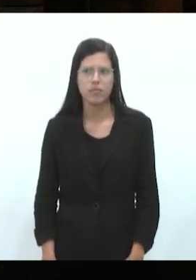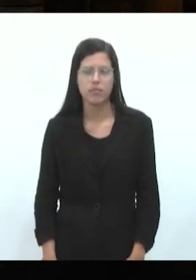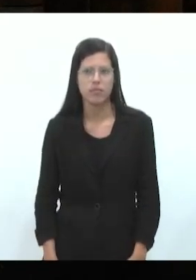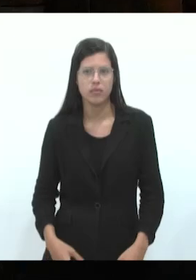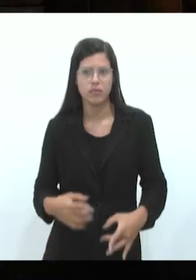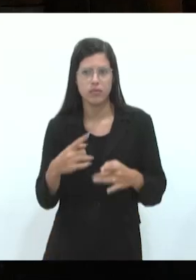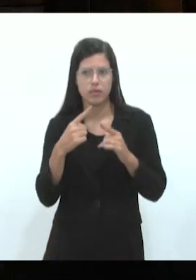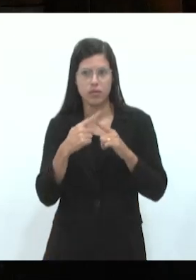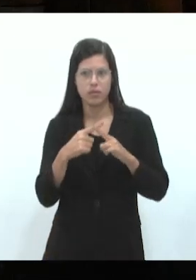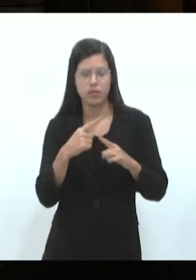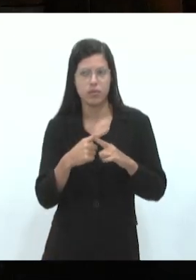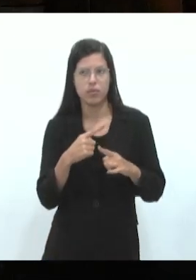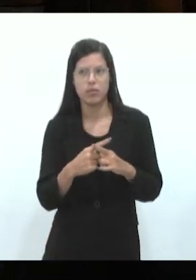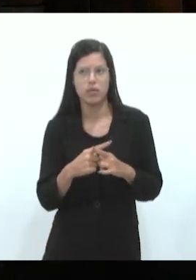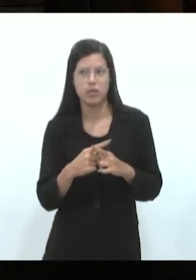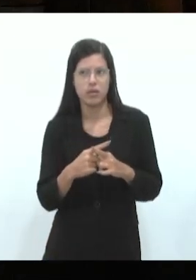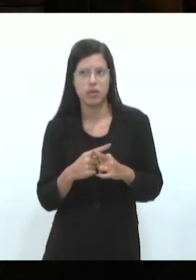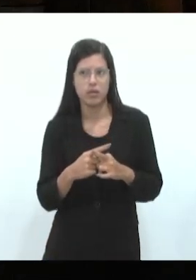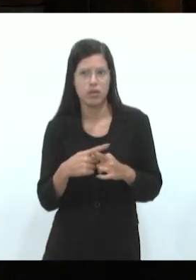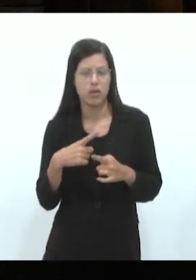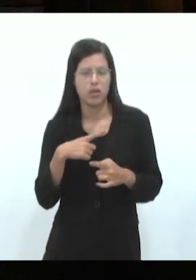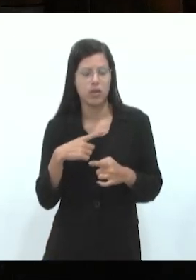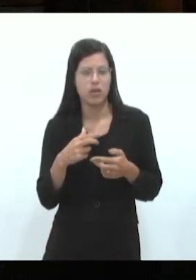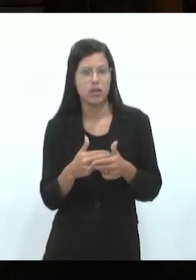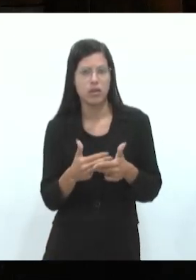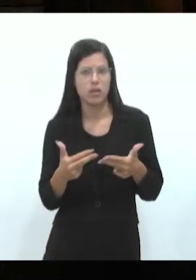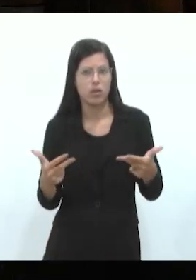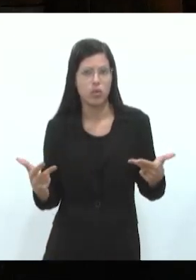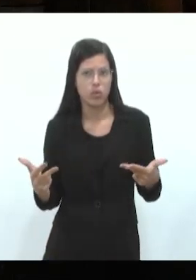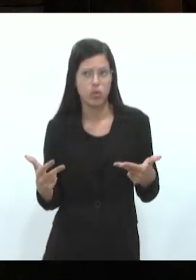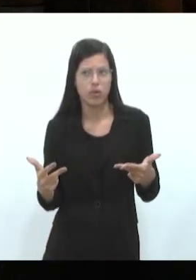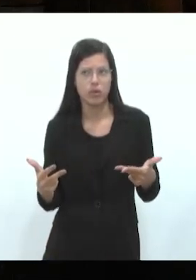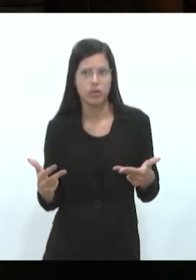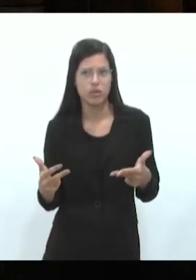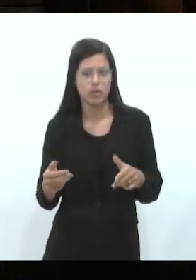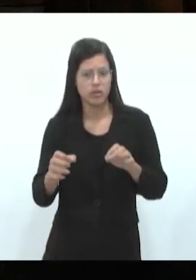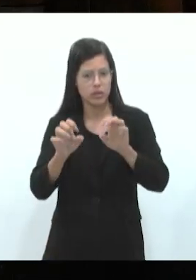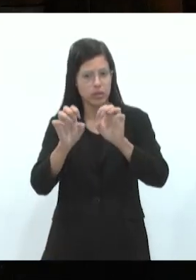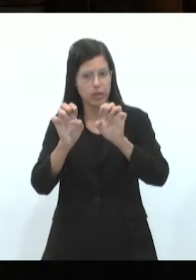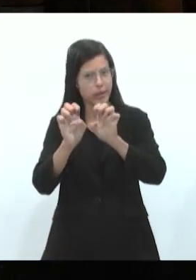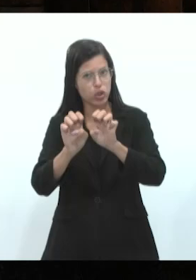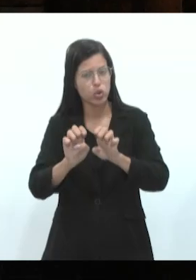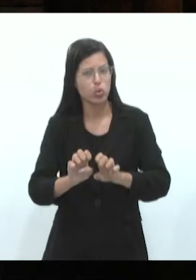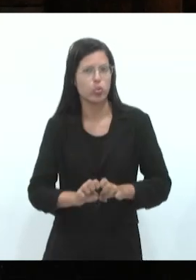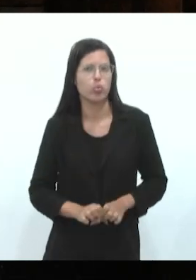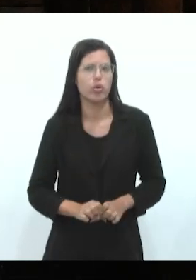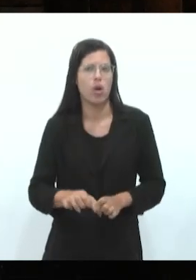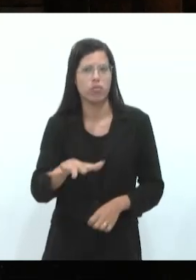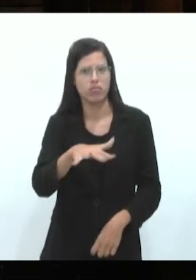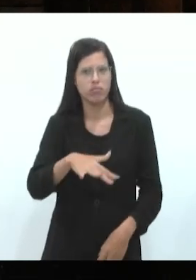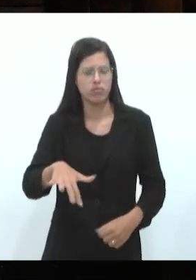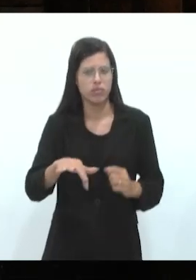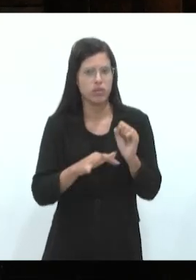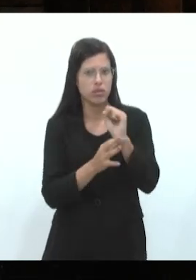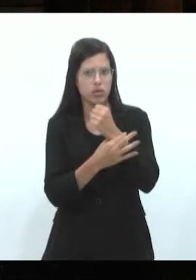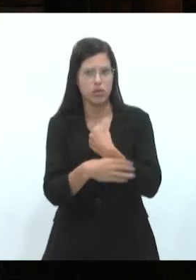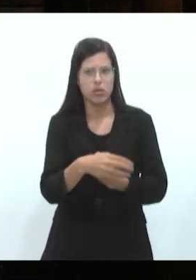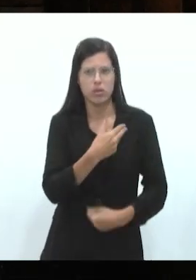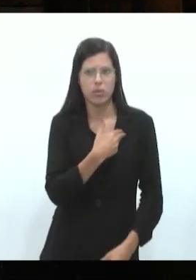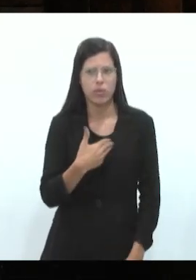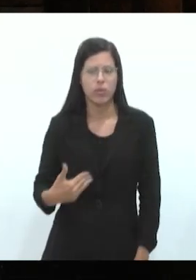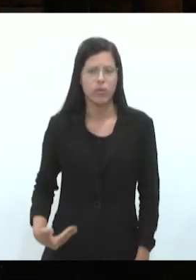porque tem questões que são absolutamente estruturais na área da segurança pública. Não é